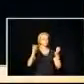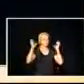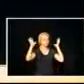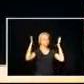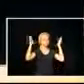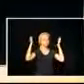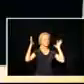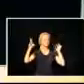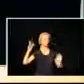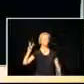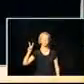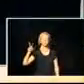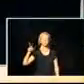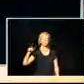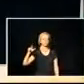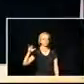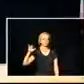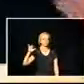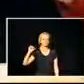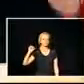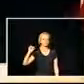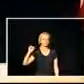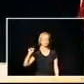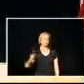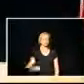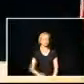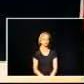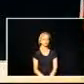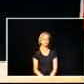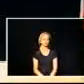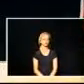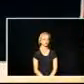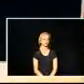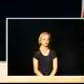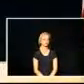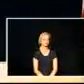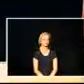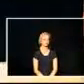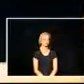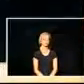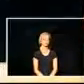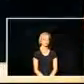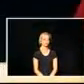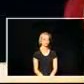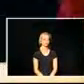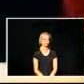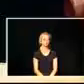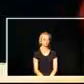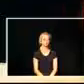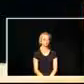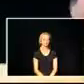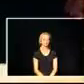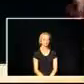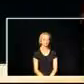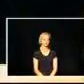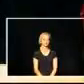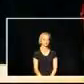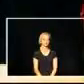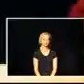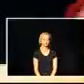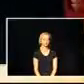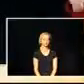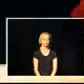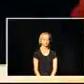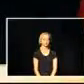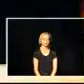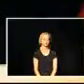guerreira da universidade que representa também os servidores, sempre lutando, discutindo condições